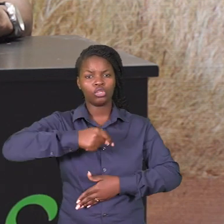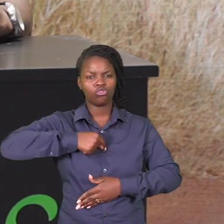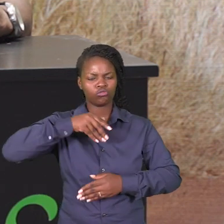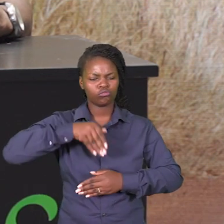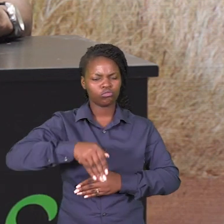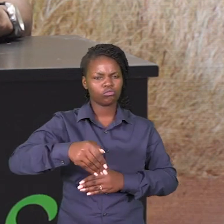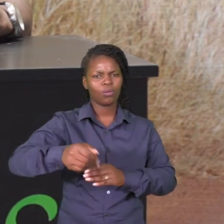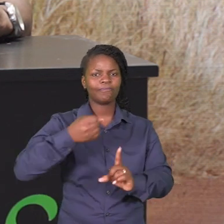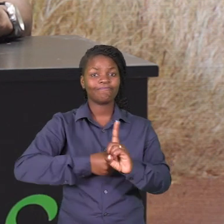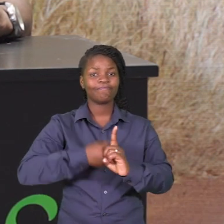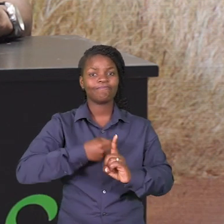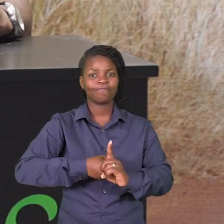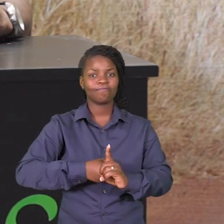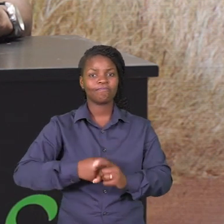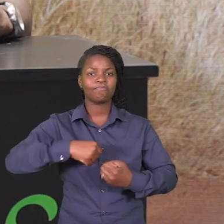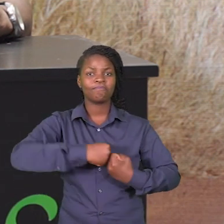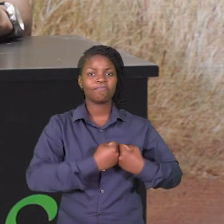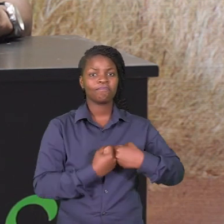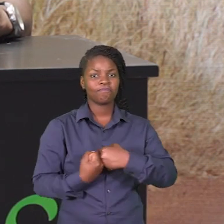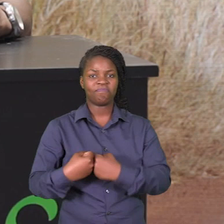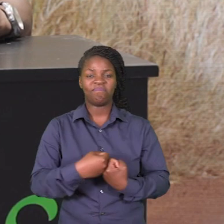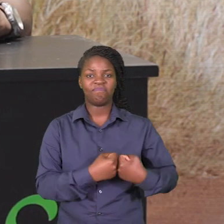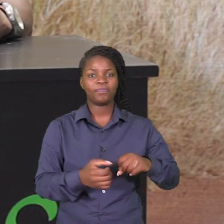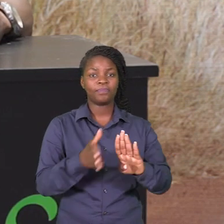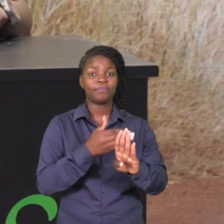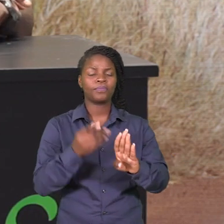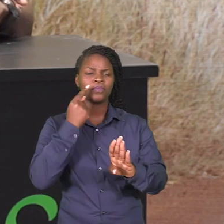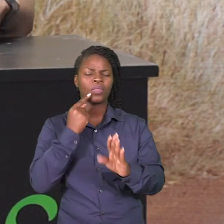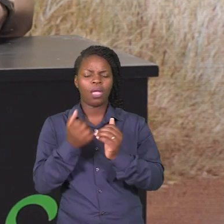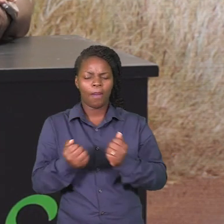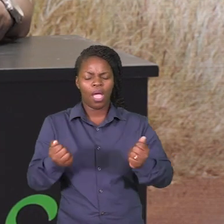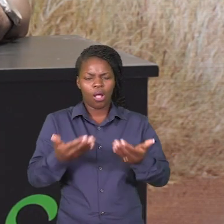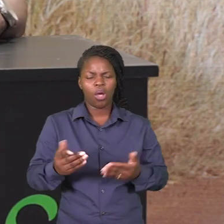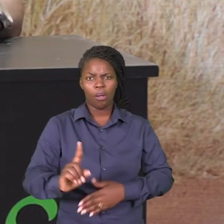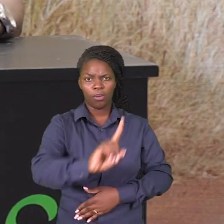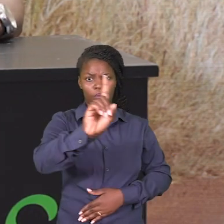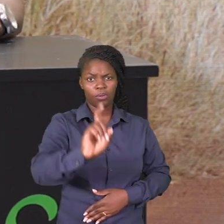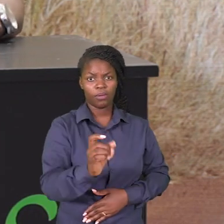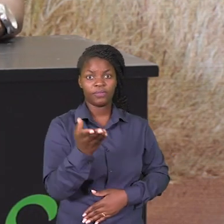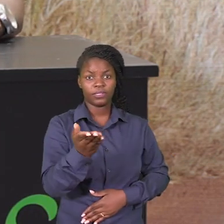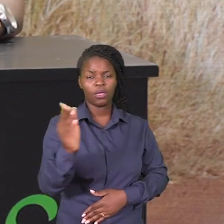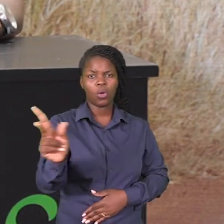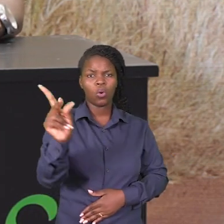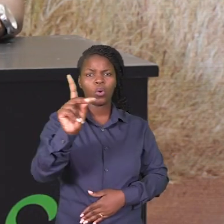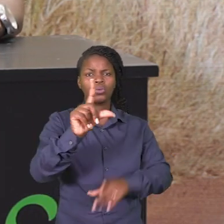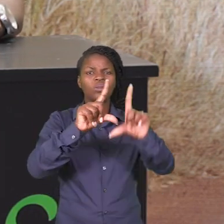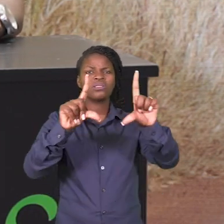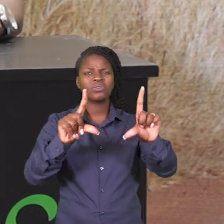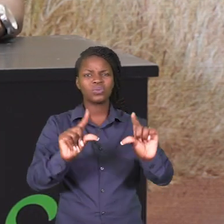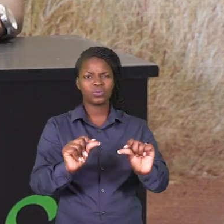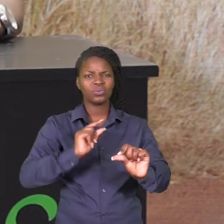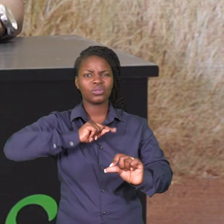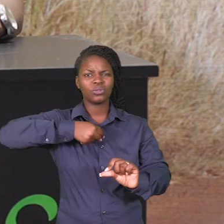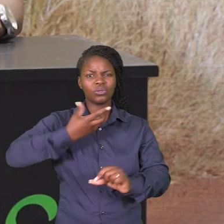e estarmos ativo nesta luta contra o aceto sexual Ah que estivemos aqui a falar ah quais são o os